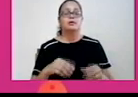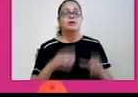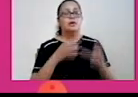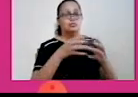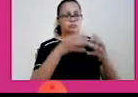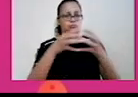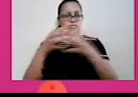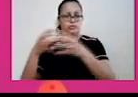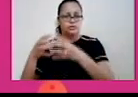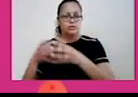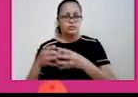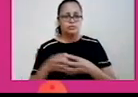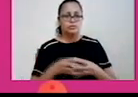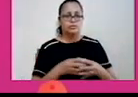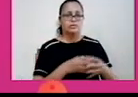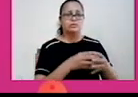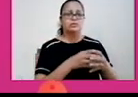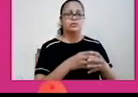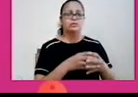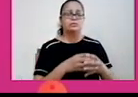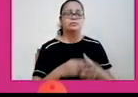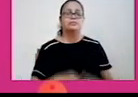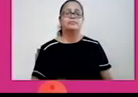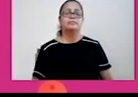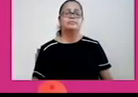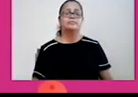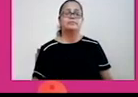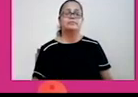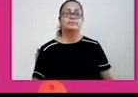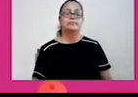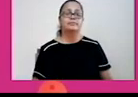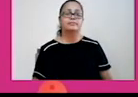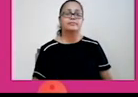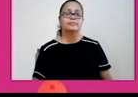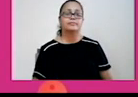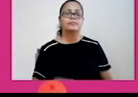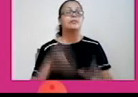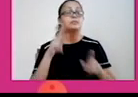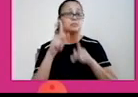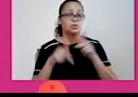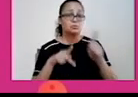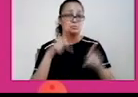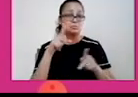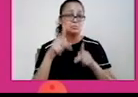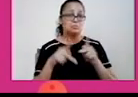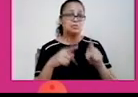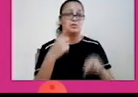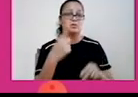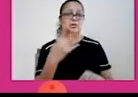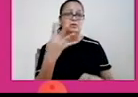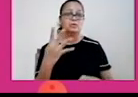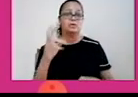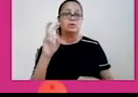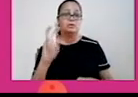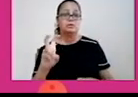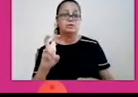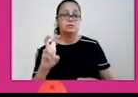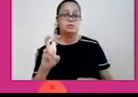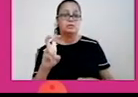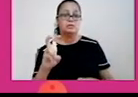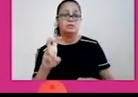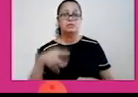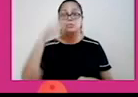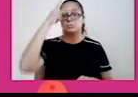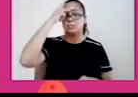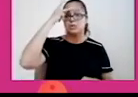tibetanos, uigures, cazaques, mongóis, manchus, entre outros. A densidade demográfica do país é de 145 habitantes por